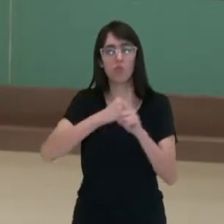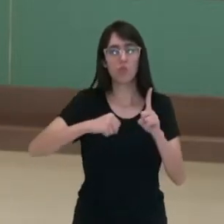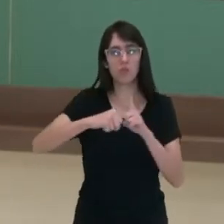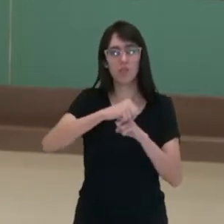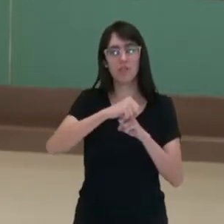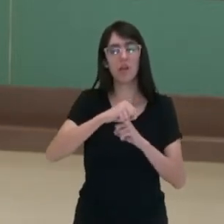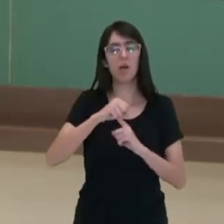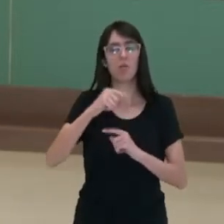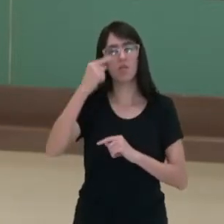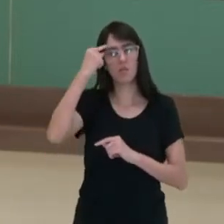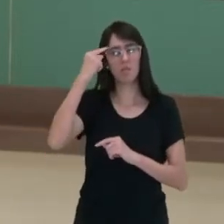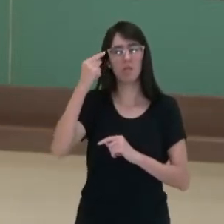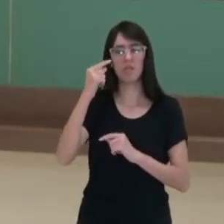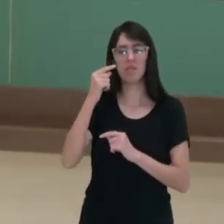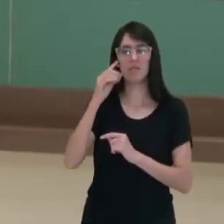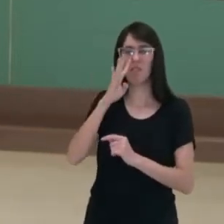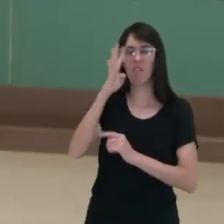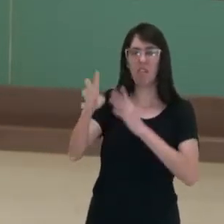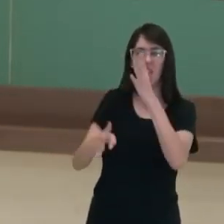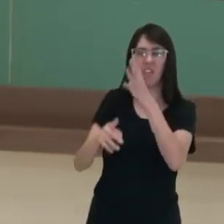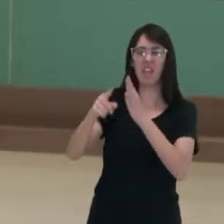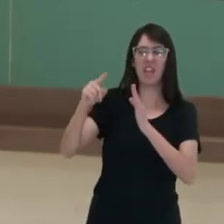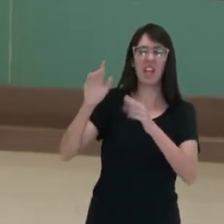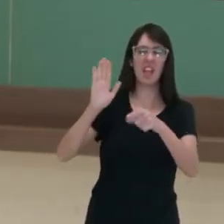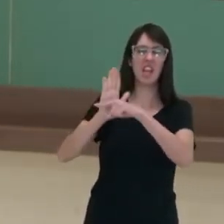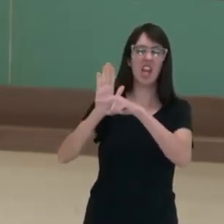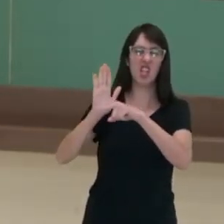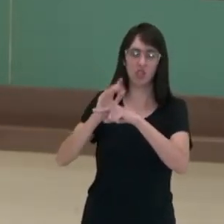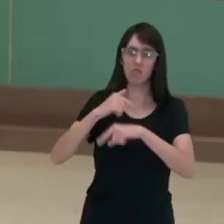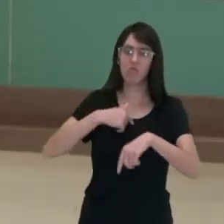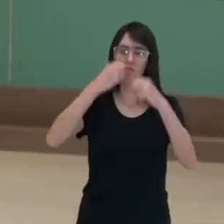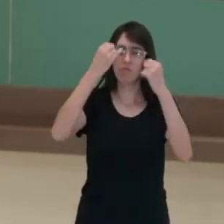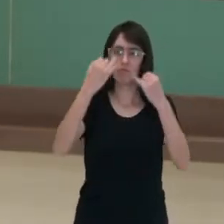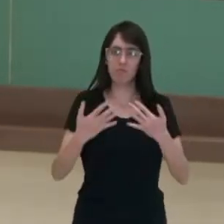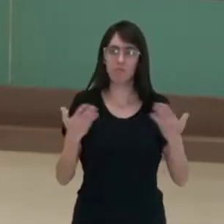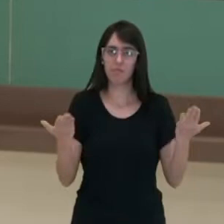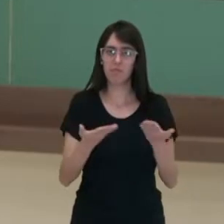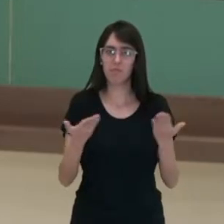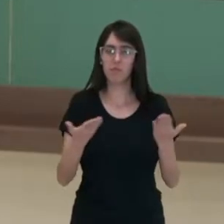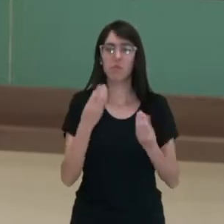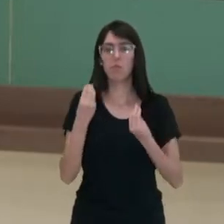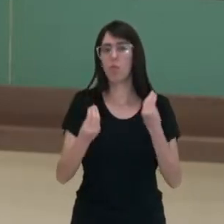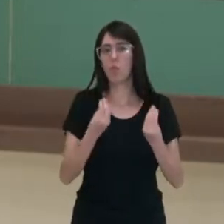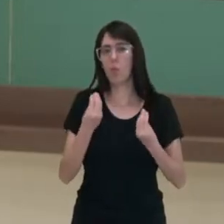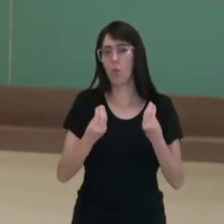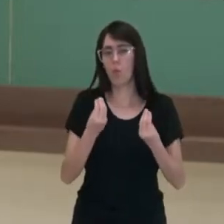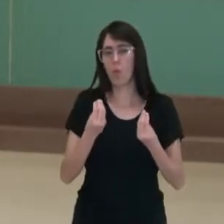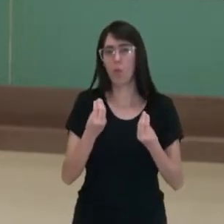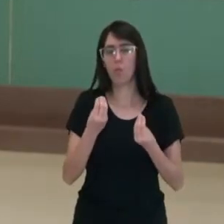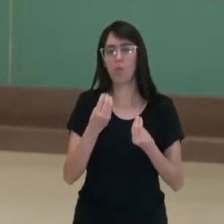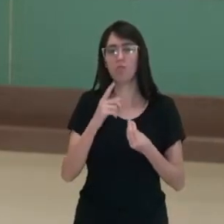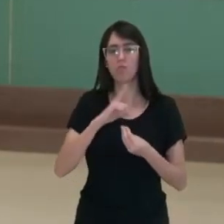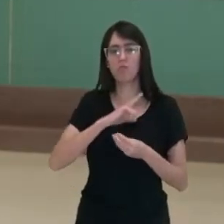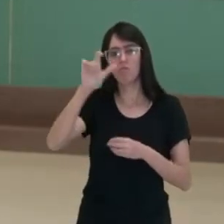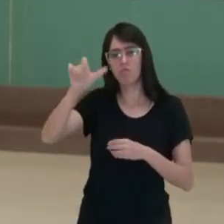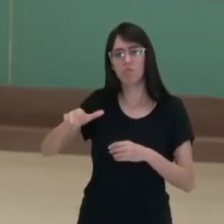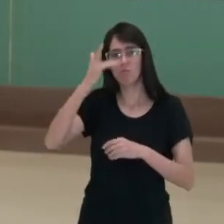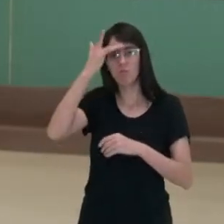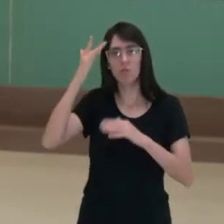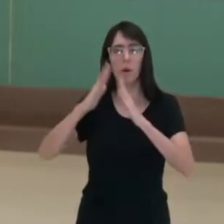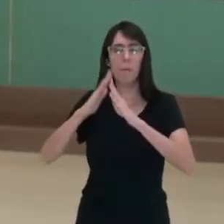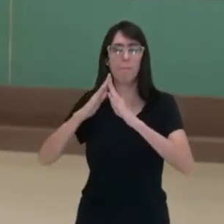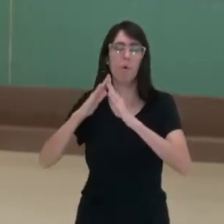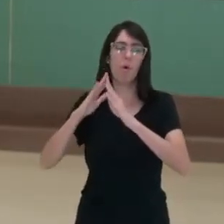estereótipos negativos. Então, nós vamos discutir também um pouquinho da imagem que o morador de periferia